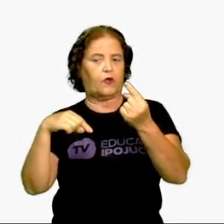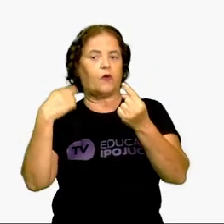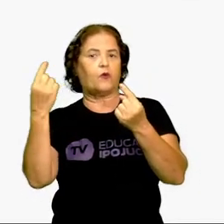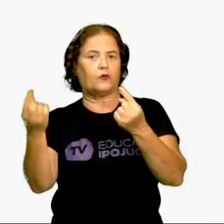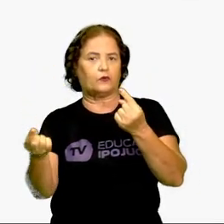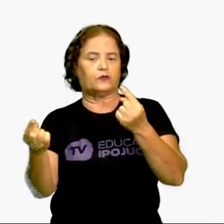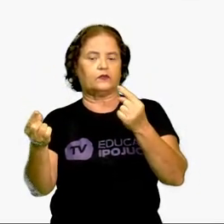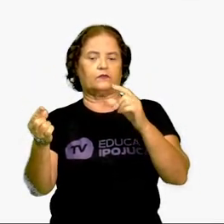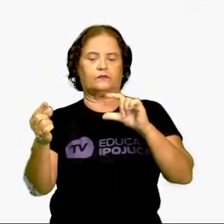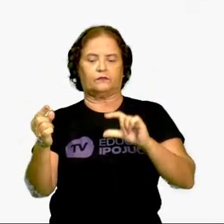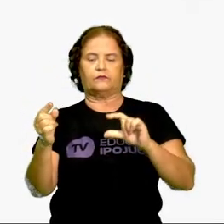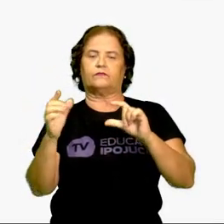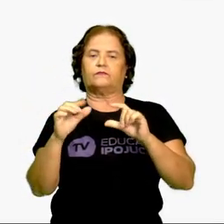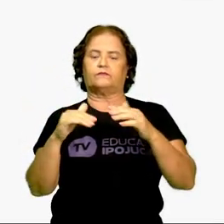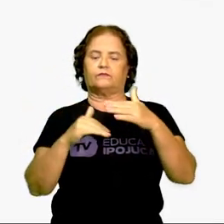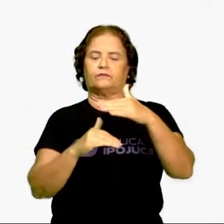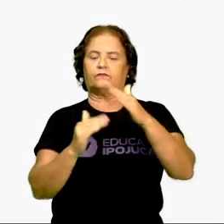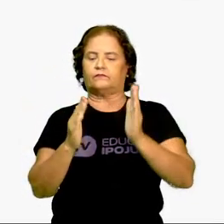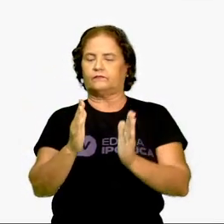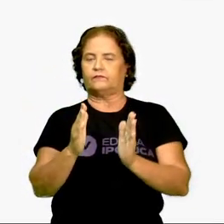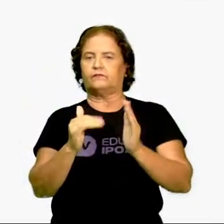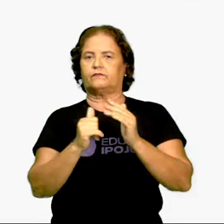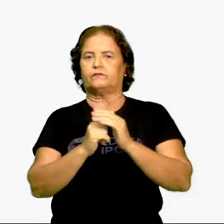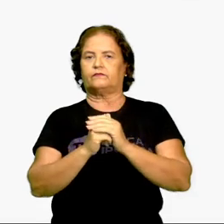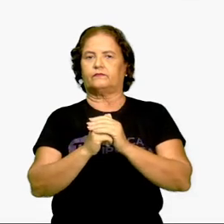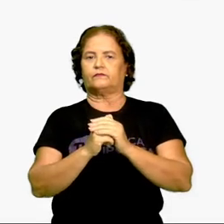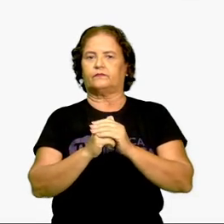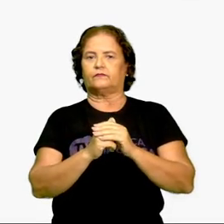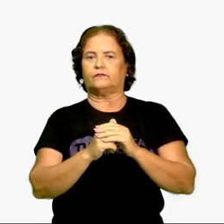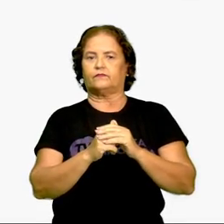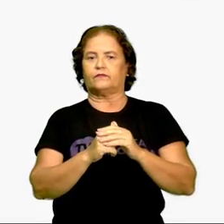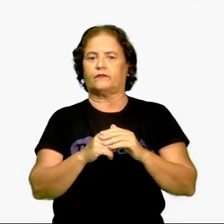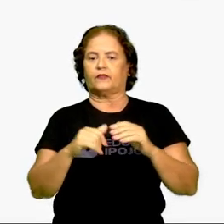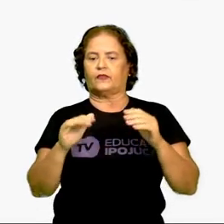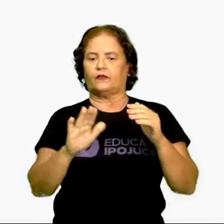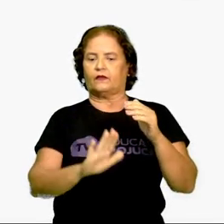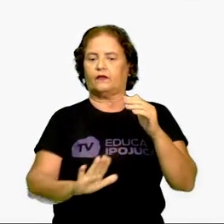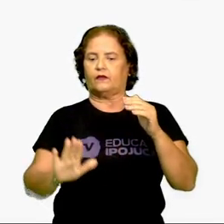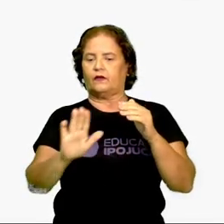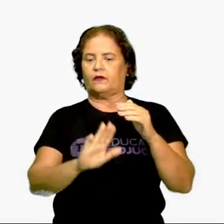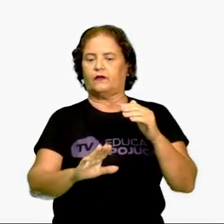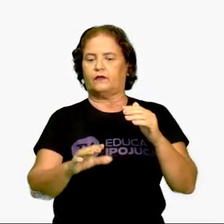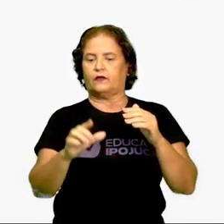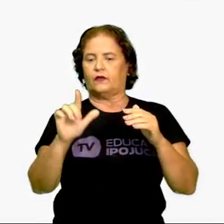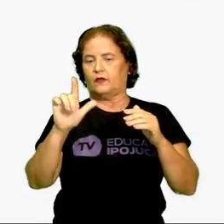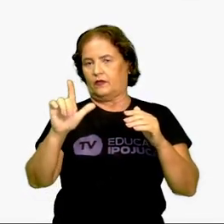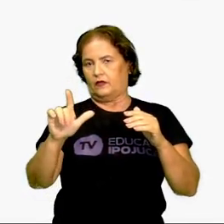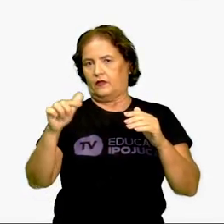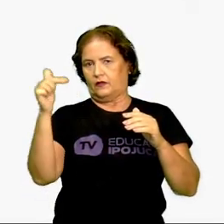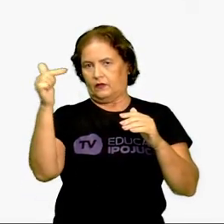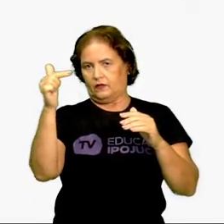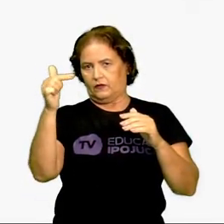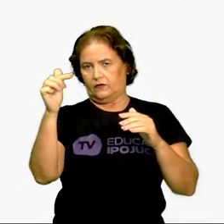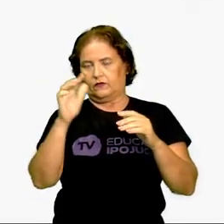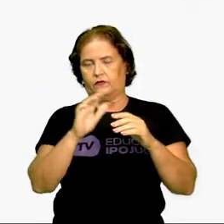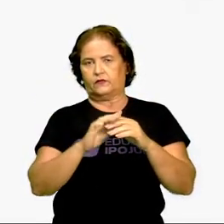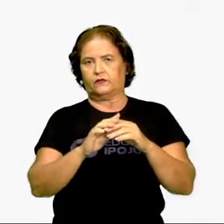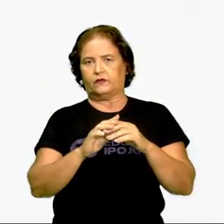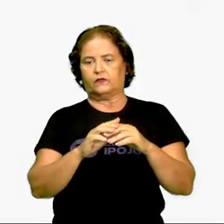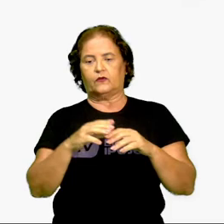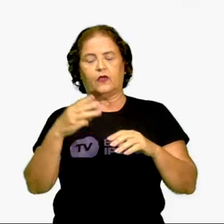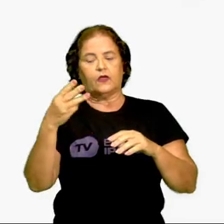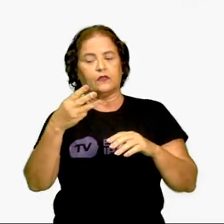a outra parte, que é o quadrado. A área do quadrado é L ao quadrado, note que é